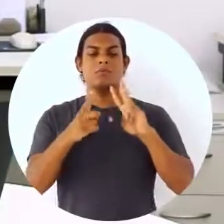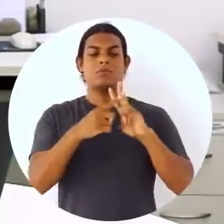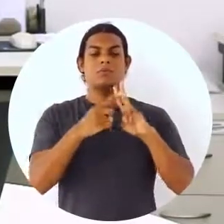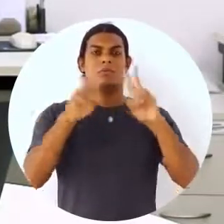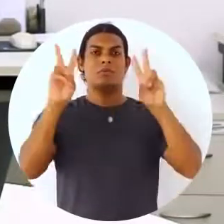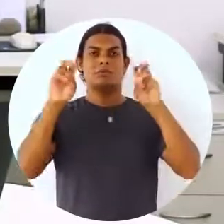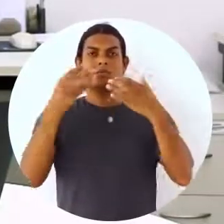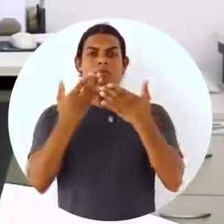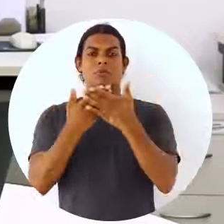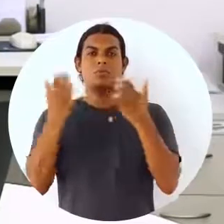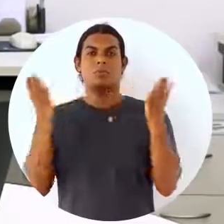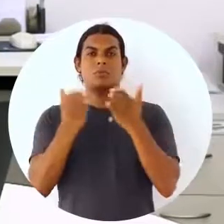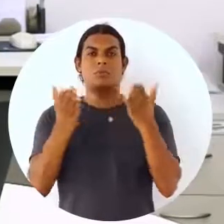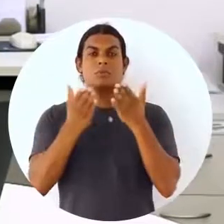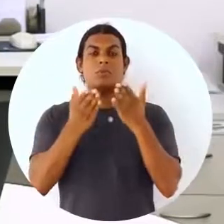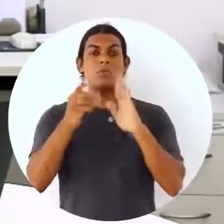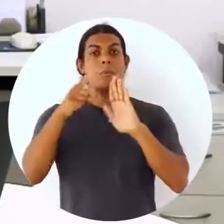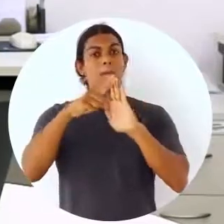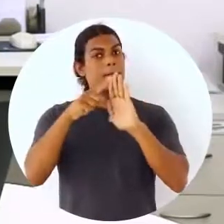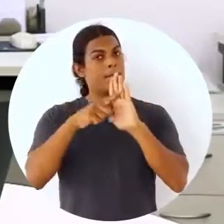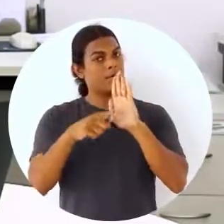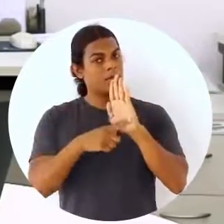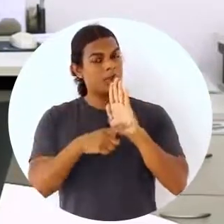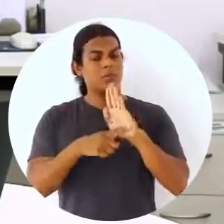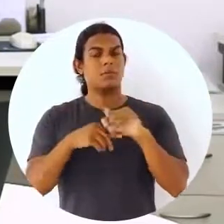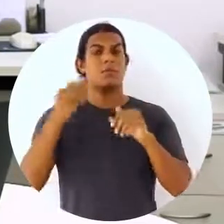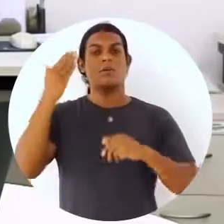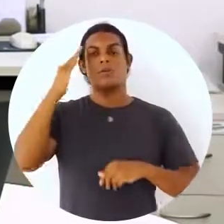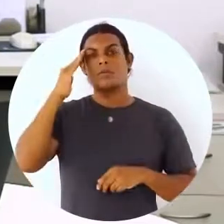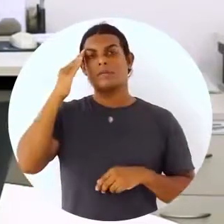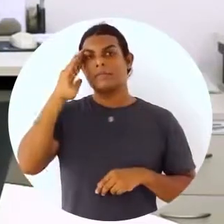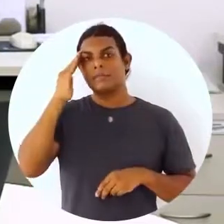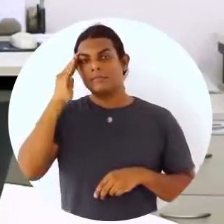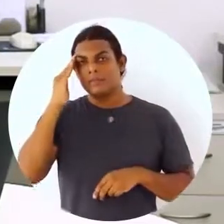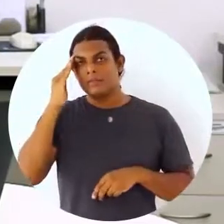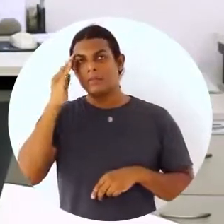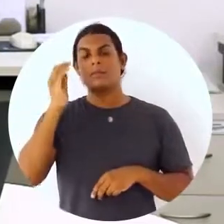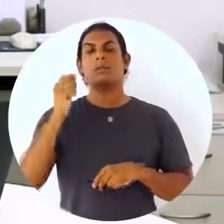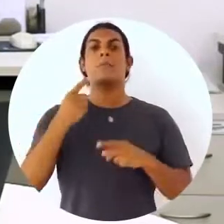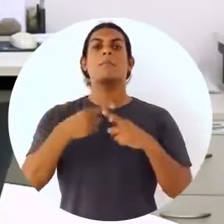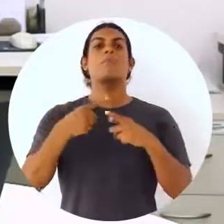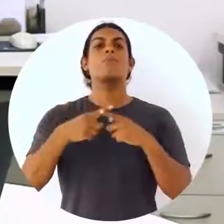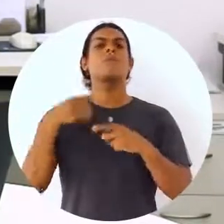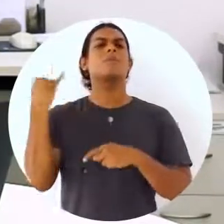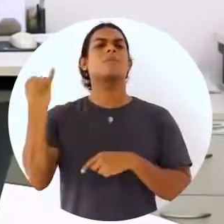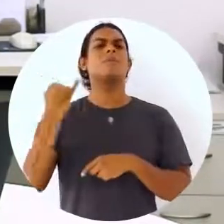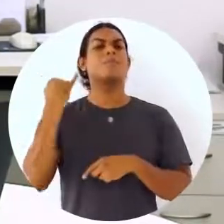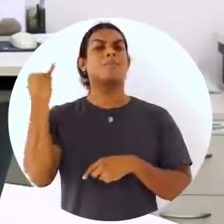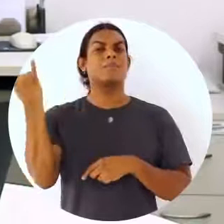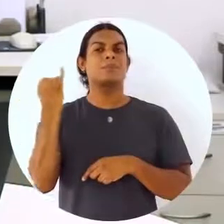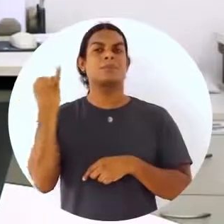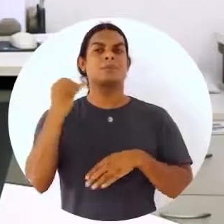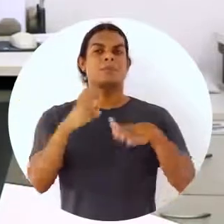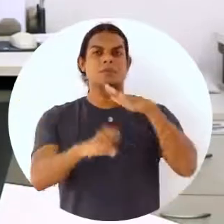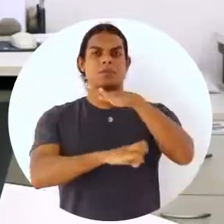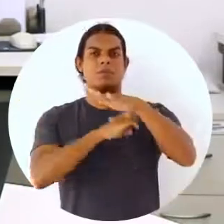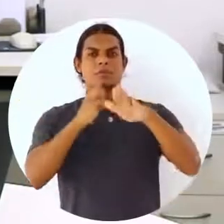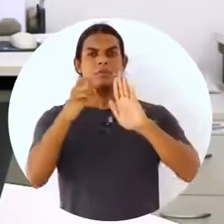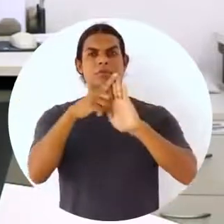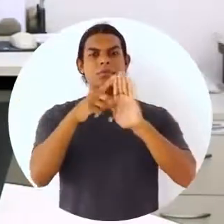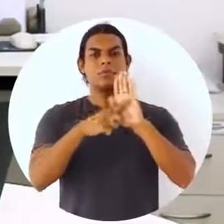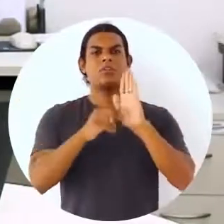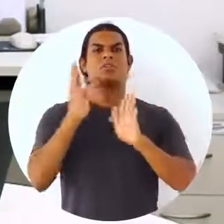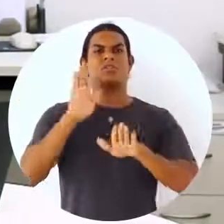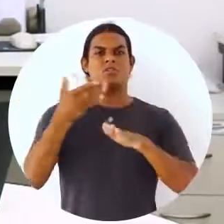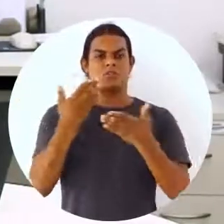ver agora o planejamento. Vamos entender por que é importante as organizações planejarem. Nós vimos as teorias